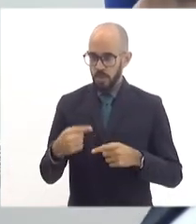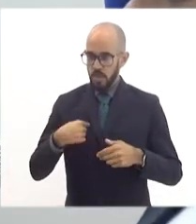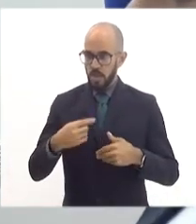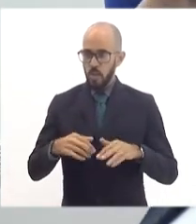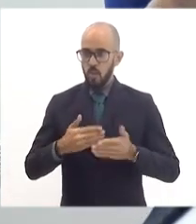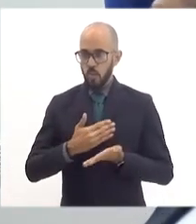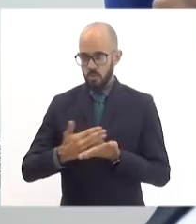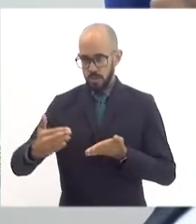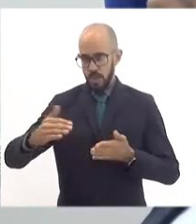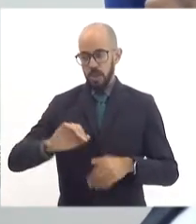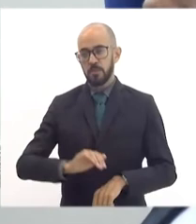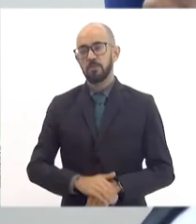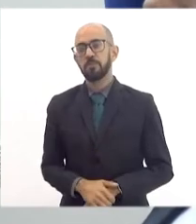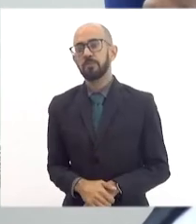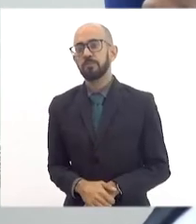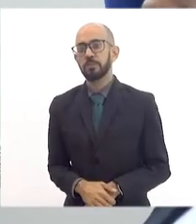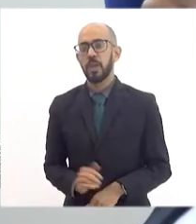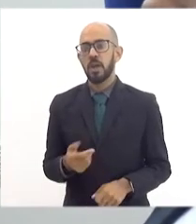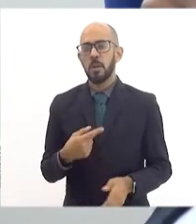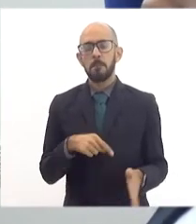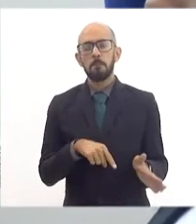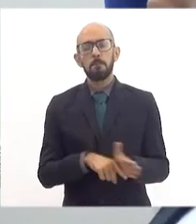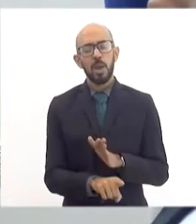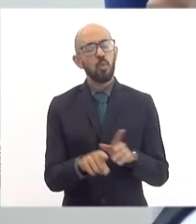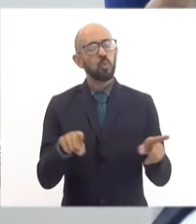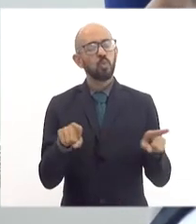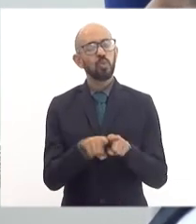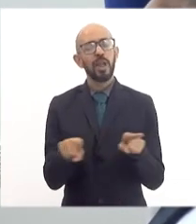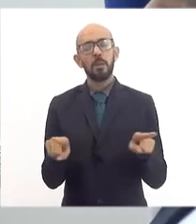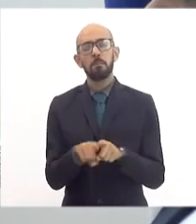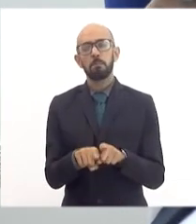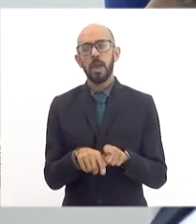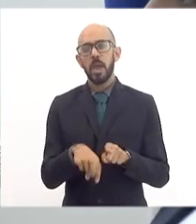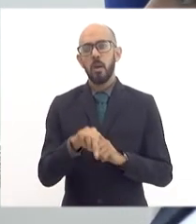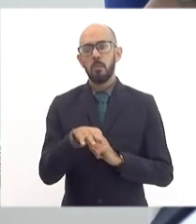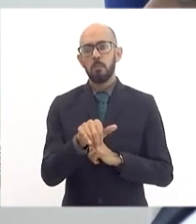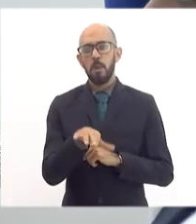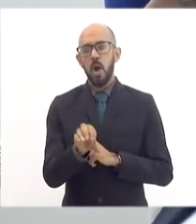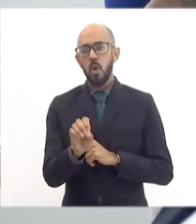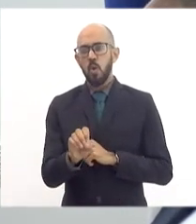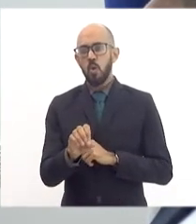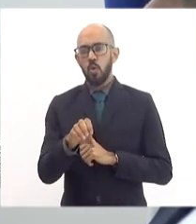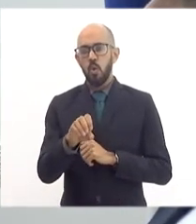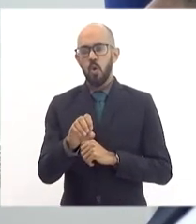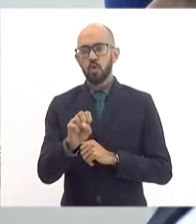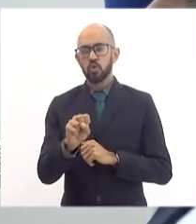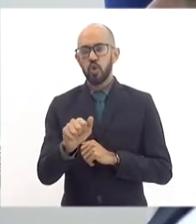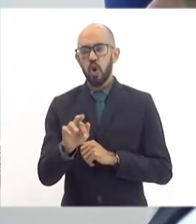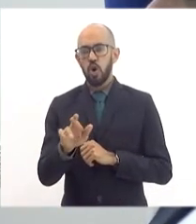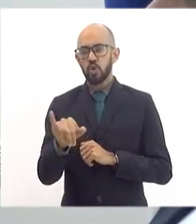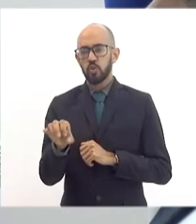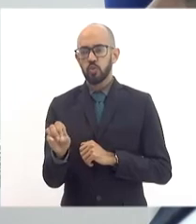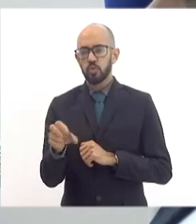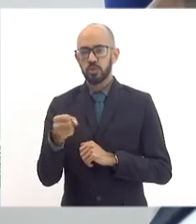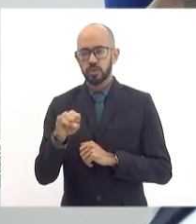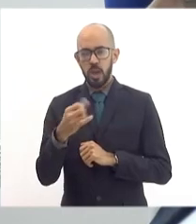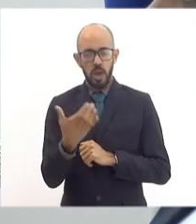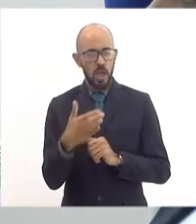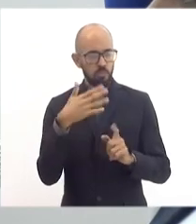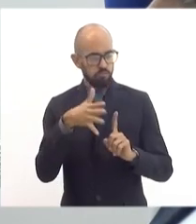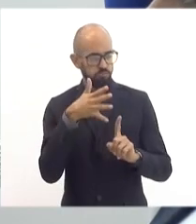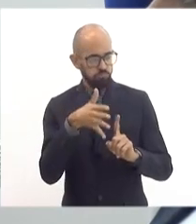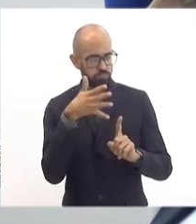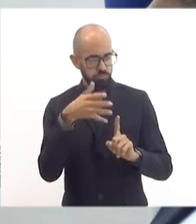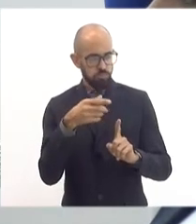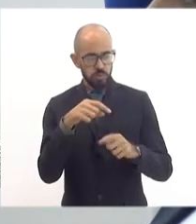abertura, eu pergunto também ao Mauro Osório, se você quer fazer uso da palavra, para mim encerrar.